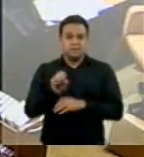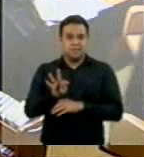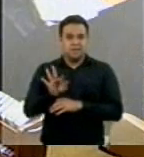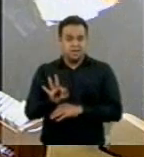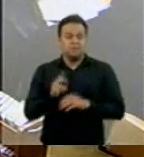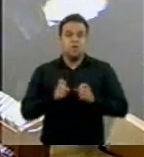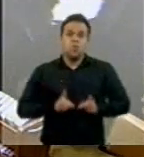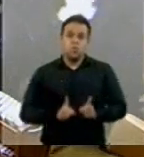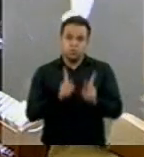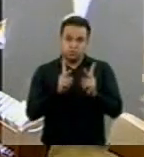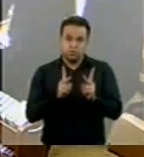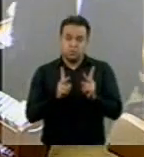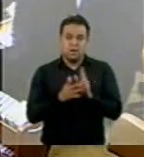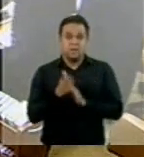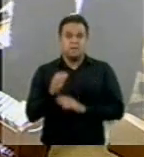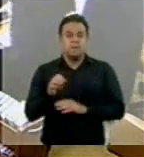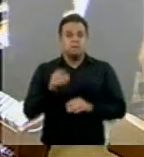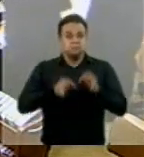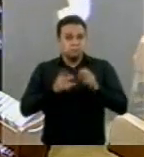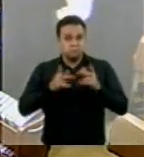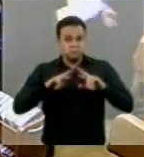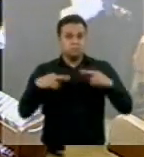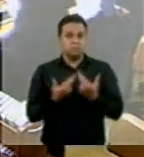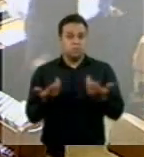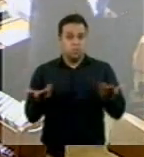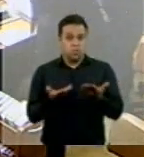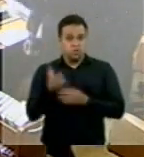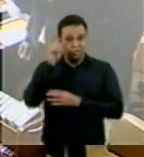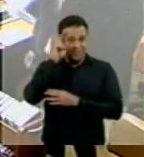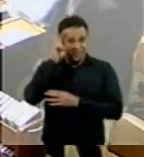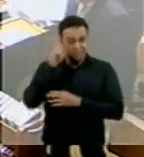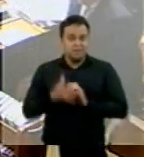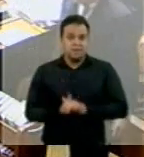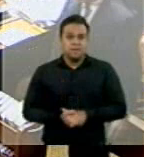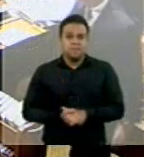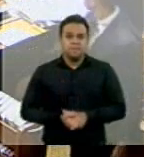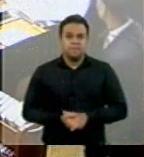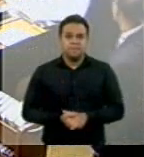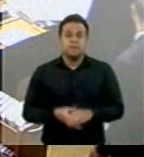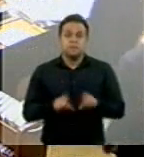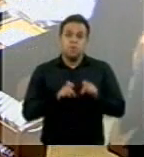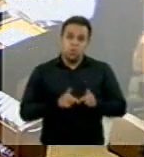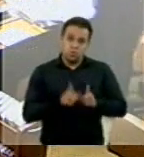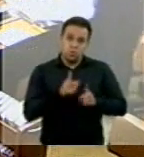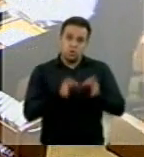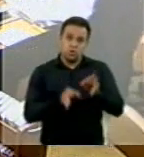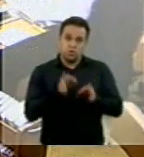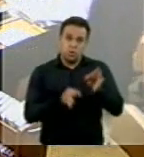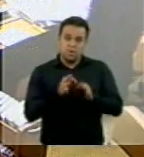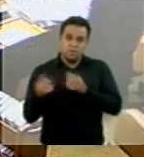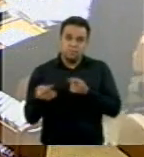para a continuidade da sessão plenária desta quinta-feira e a continuidade também do julgamento da ação direta